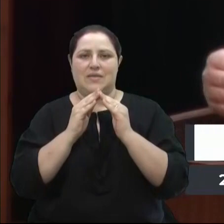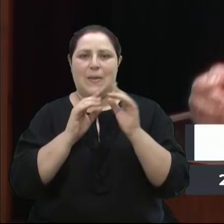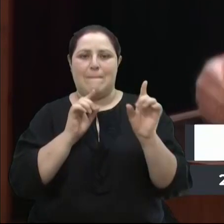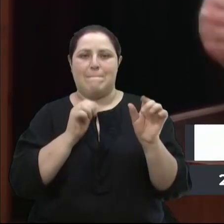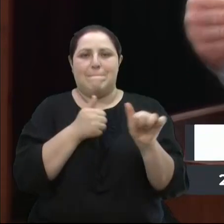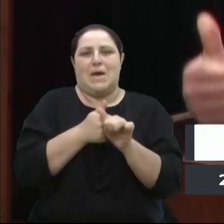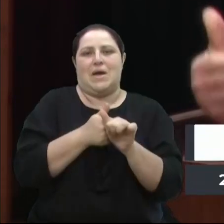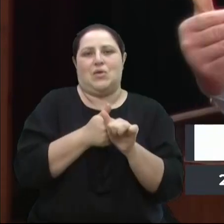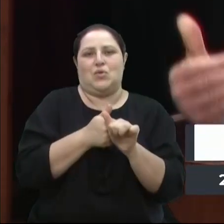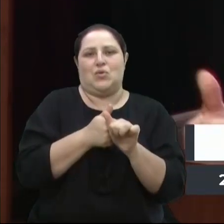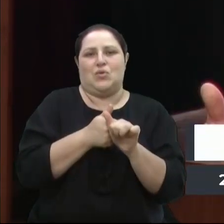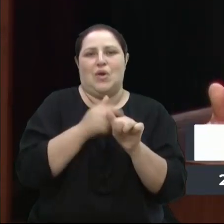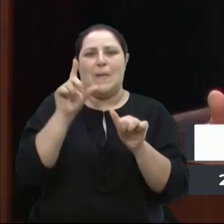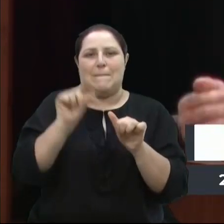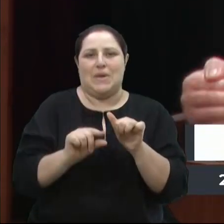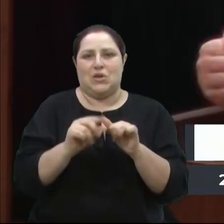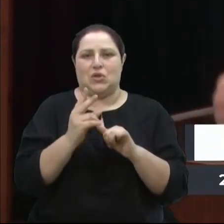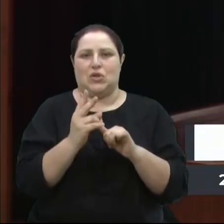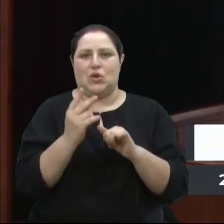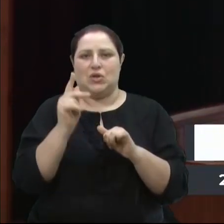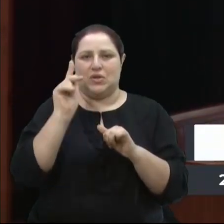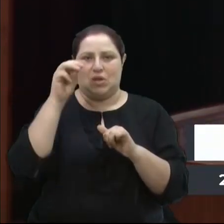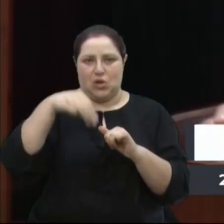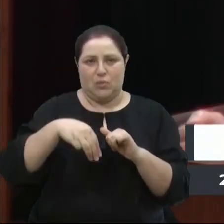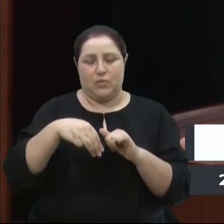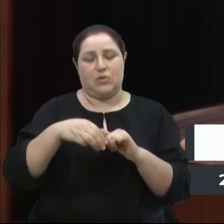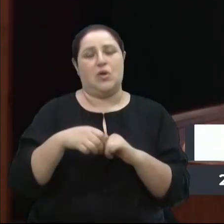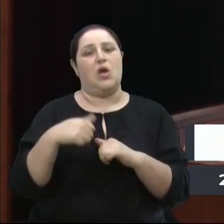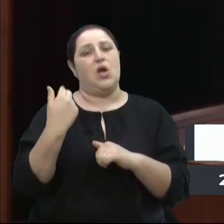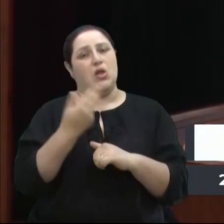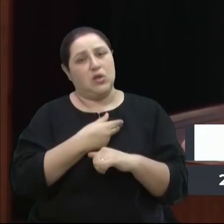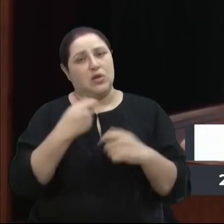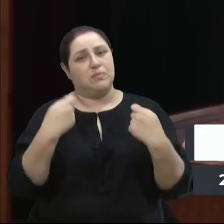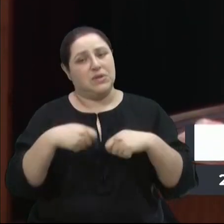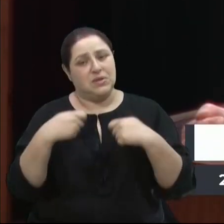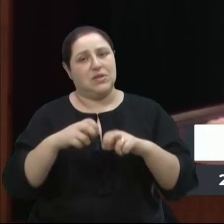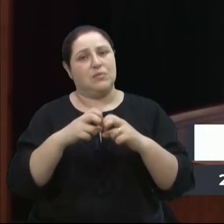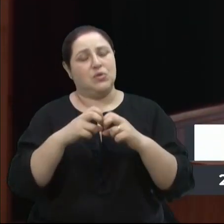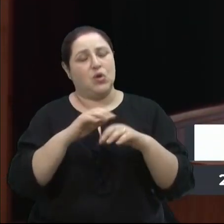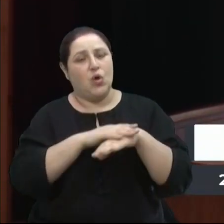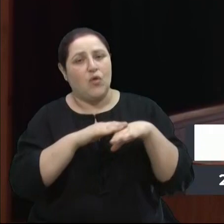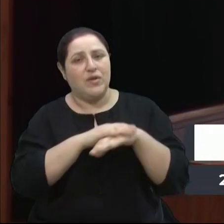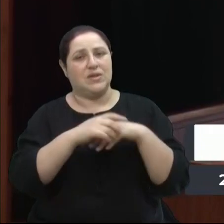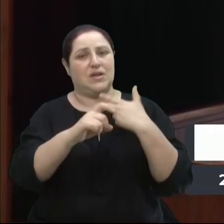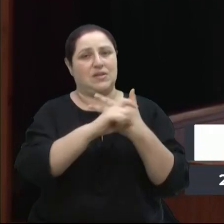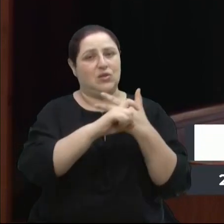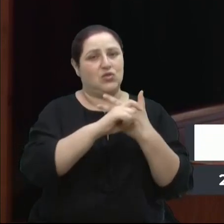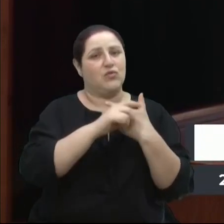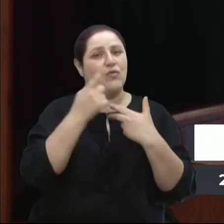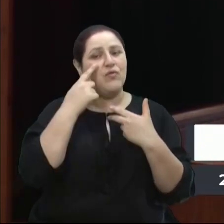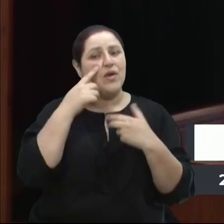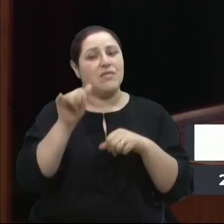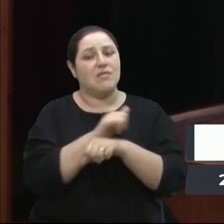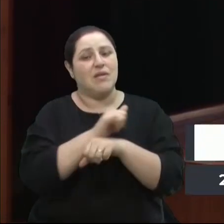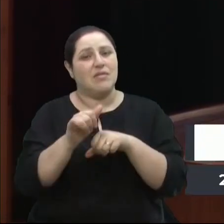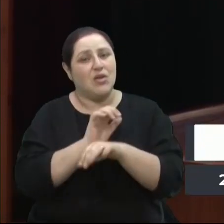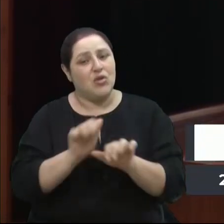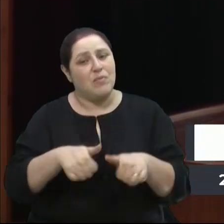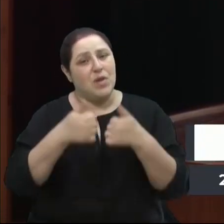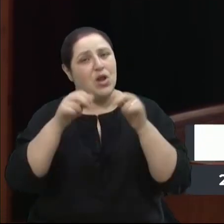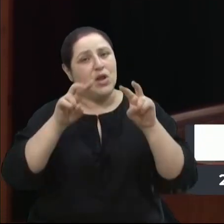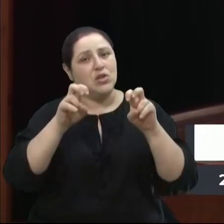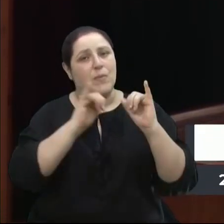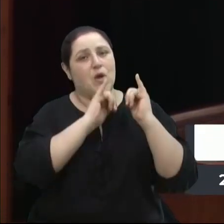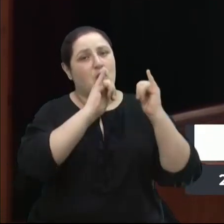podemos sentar, conversar com o Executivo, ver o que pode ser feito nessa questão do transporte e, se possível, fazer